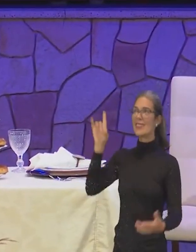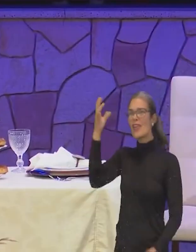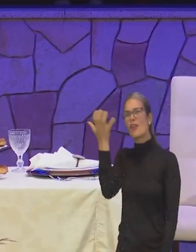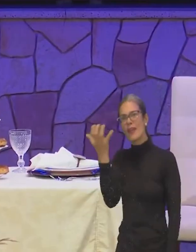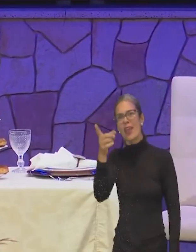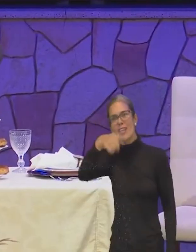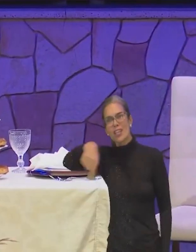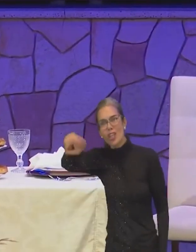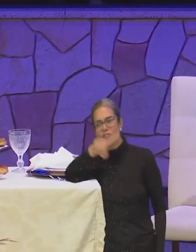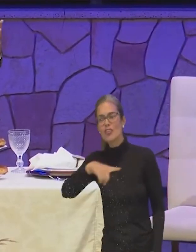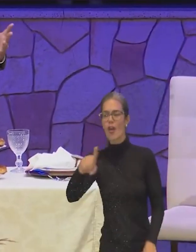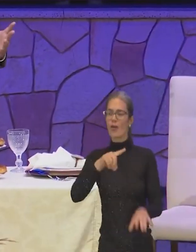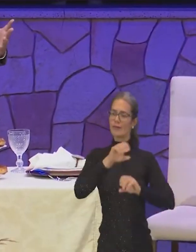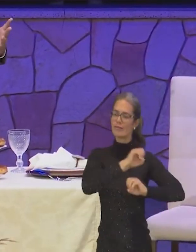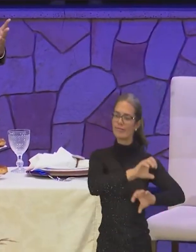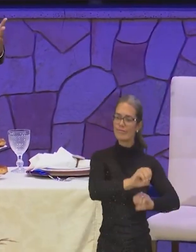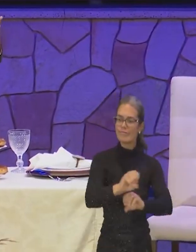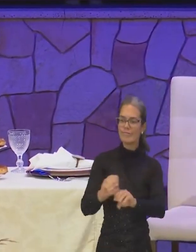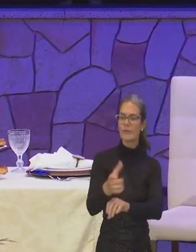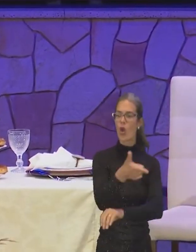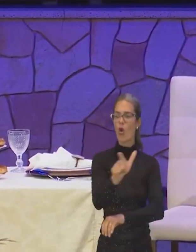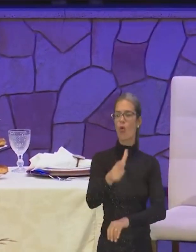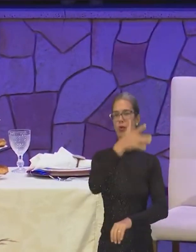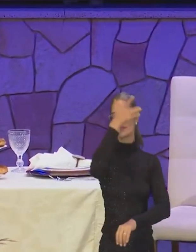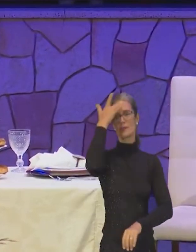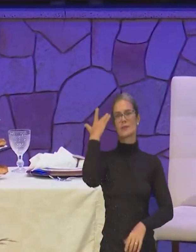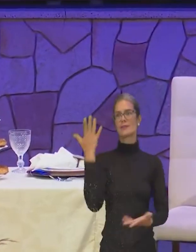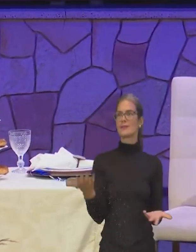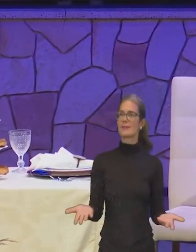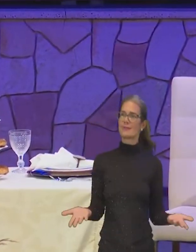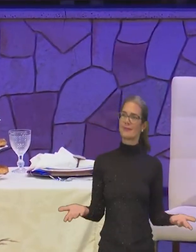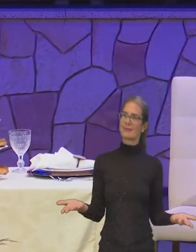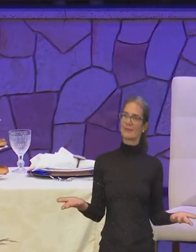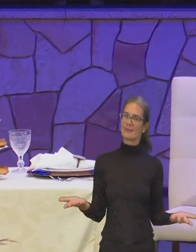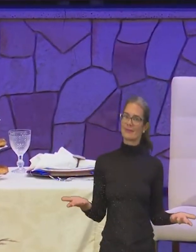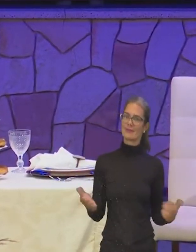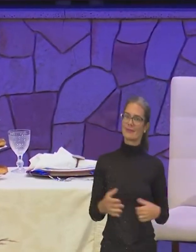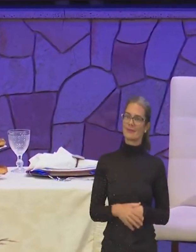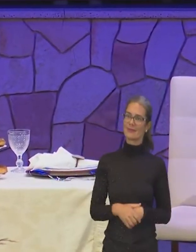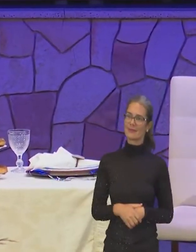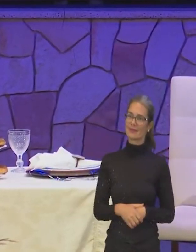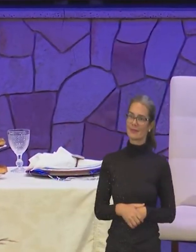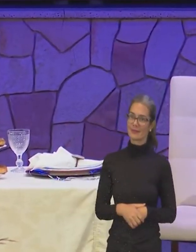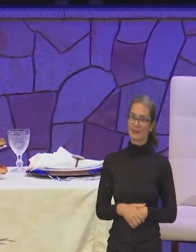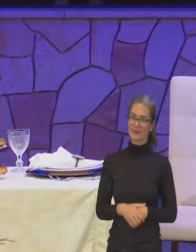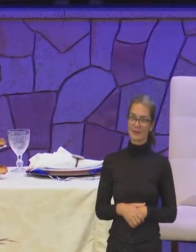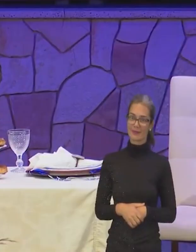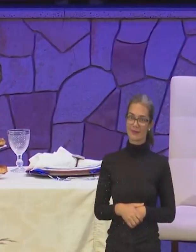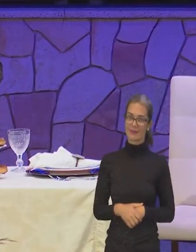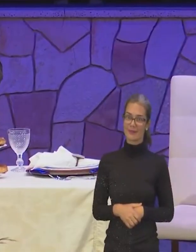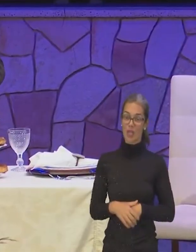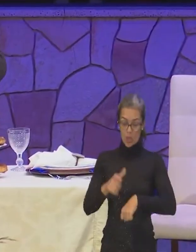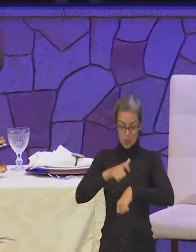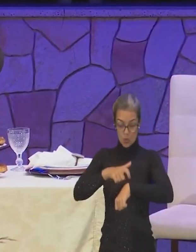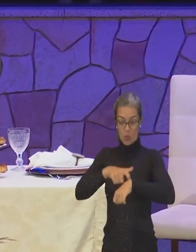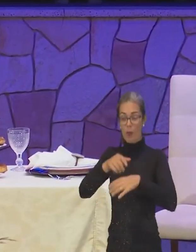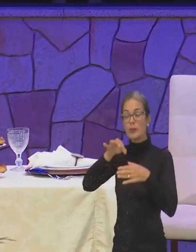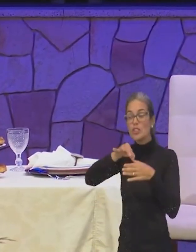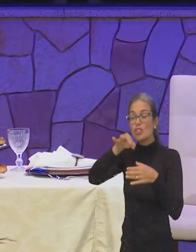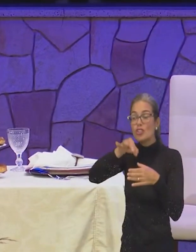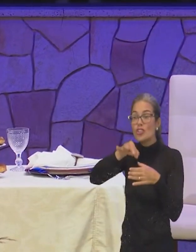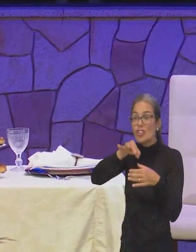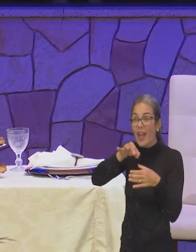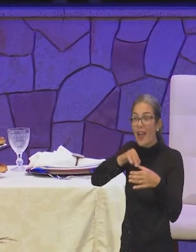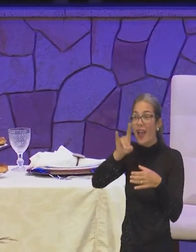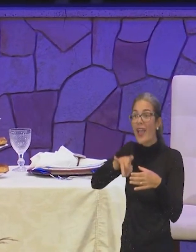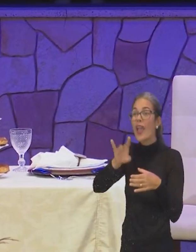Contando os feitos, as maravilhas que Ele fez. E ali naquele momento, no nosso momento de chá, nós temos a